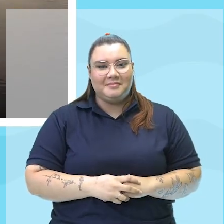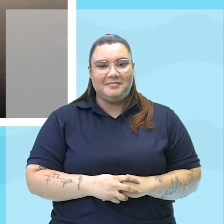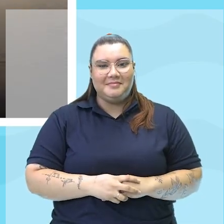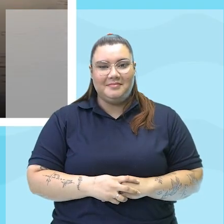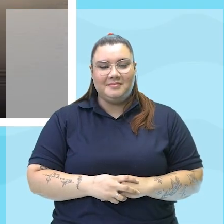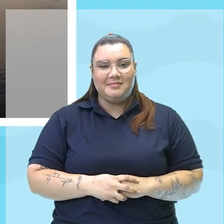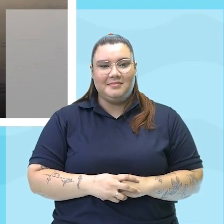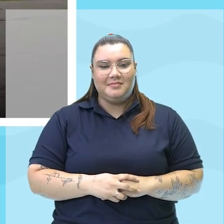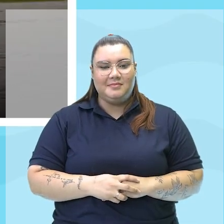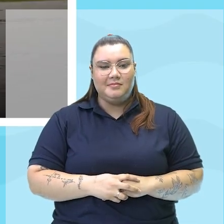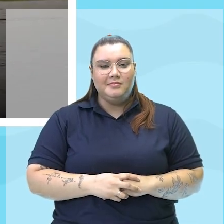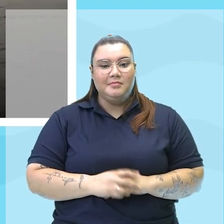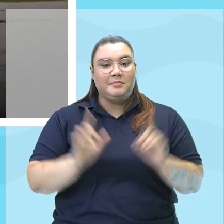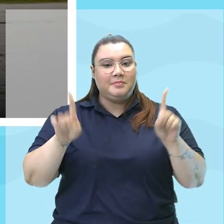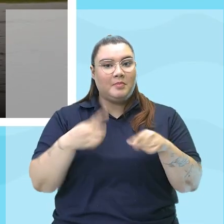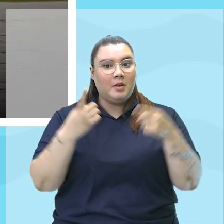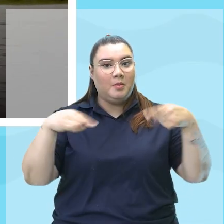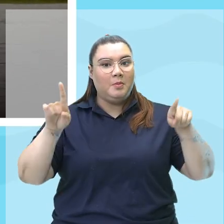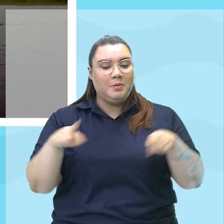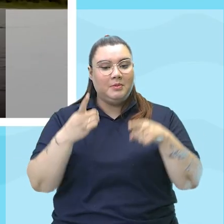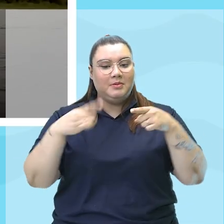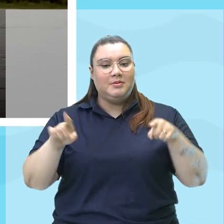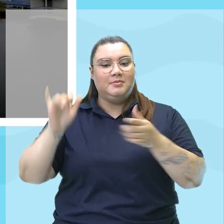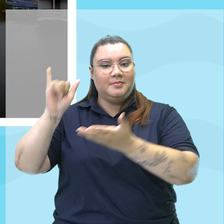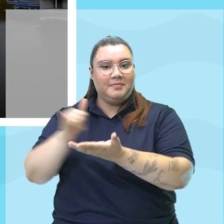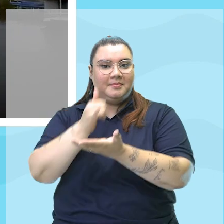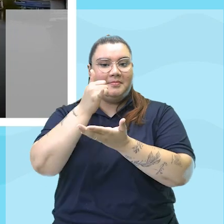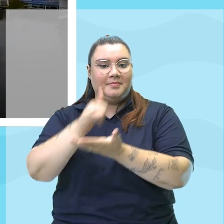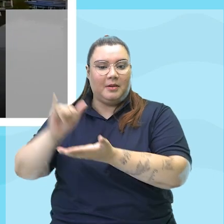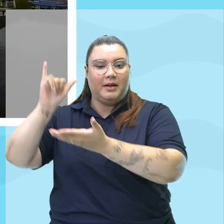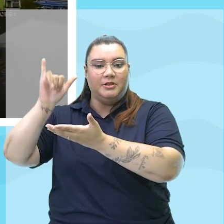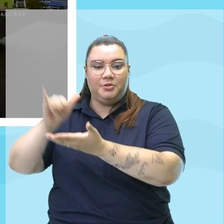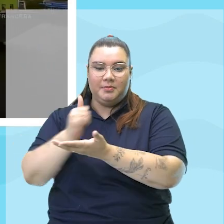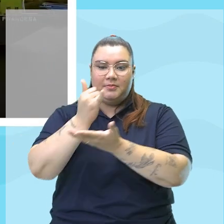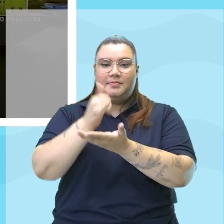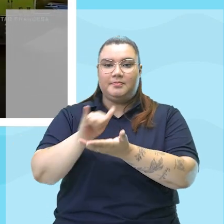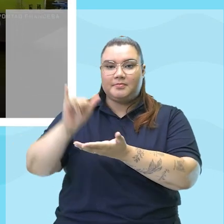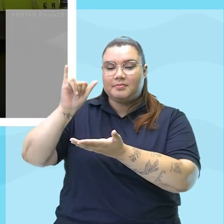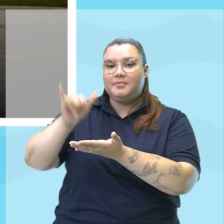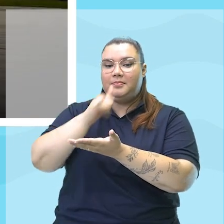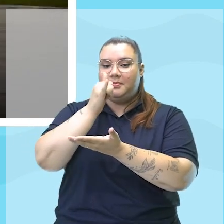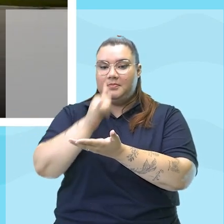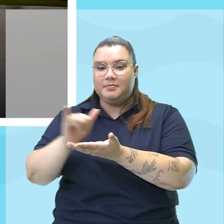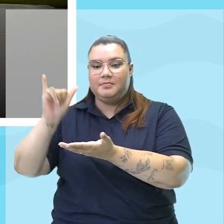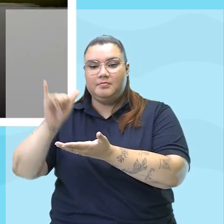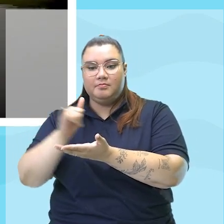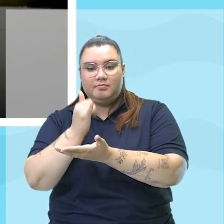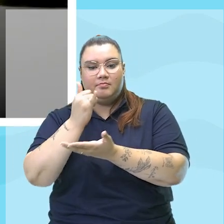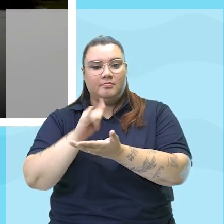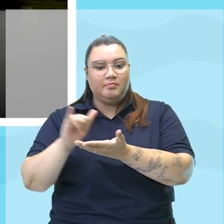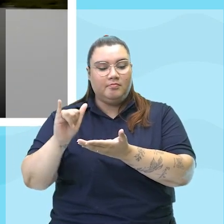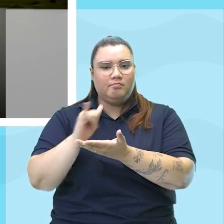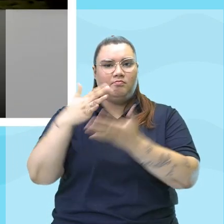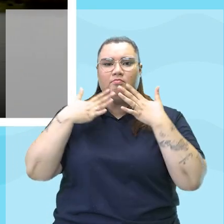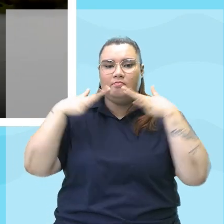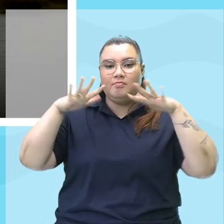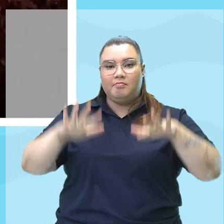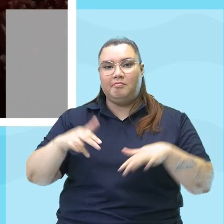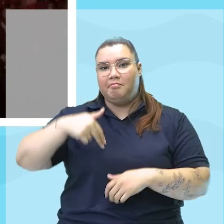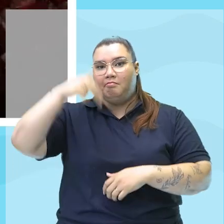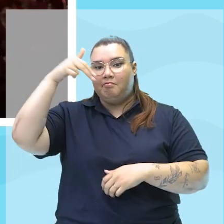Sou do Nordeste brasileiro, e nesse boi quero cantar. Eu sou da Baixa, eu sou do Norte, essa